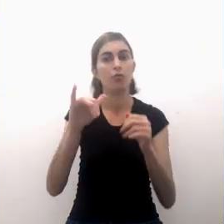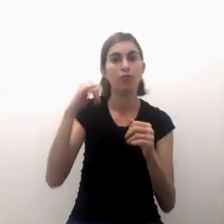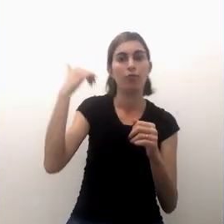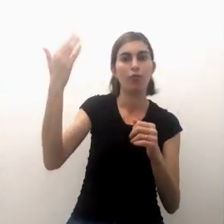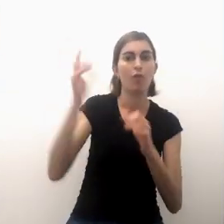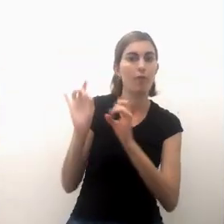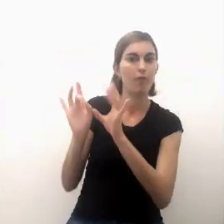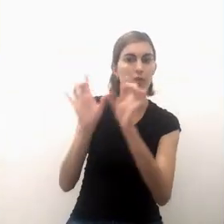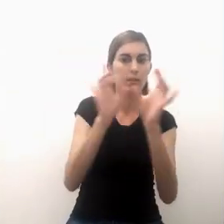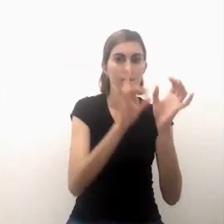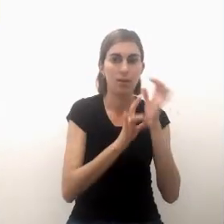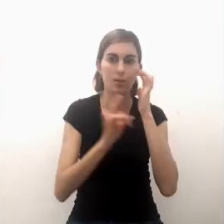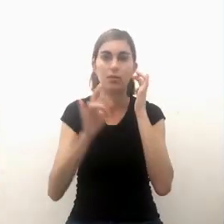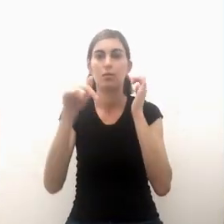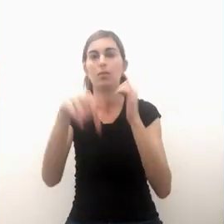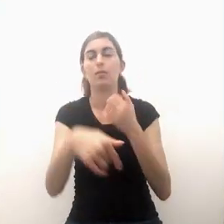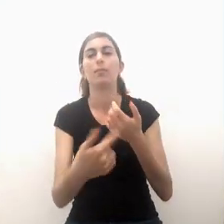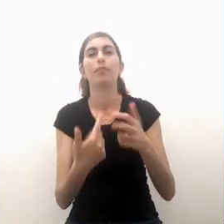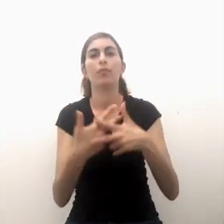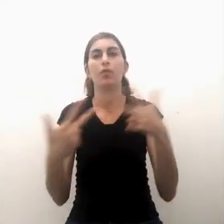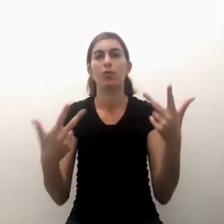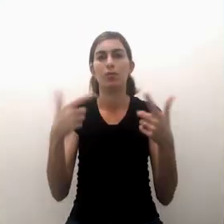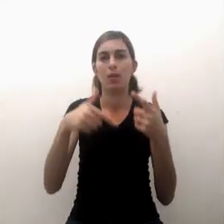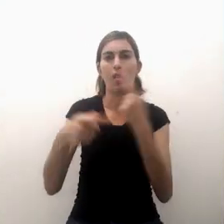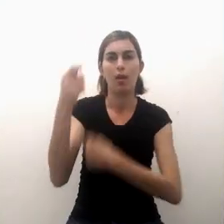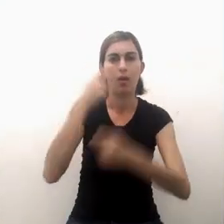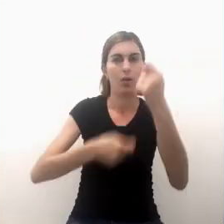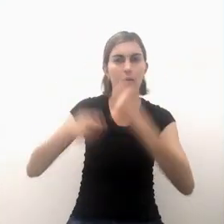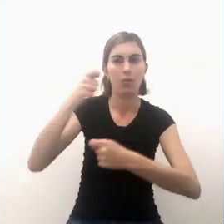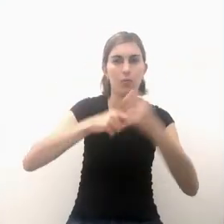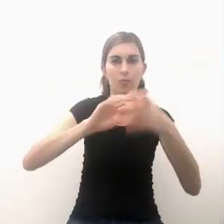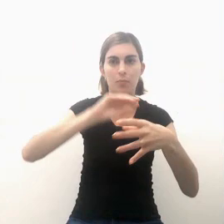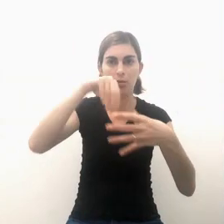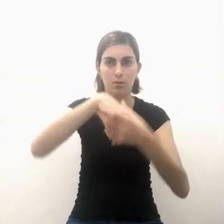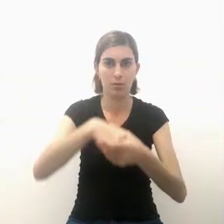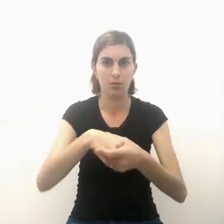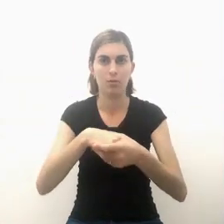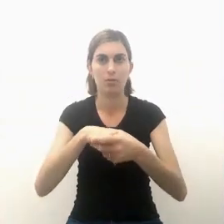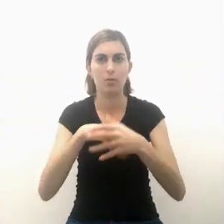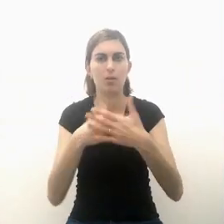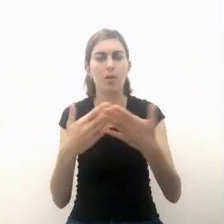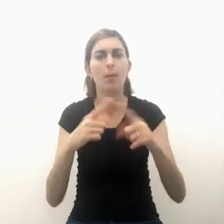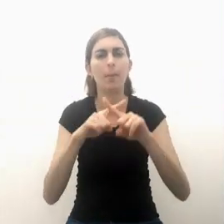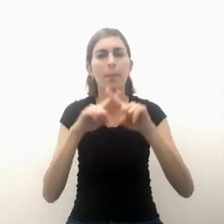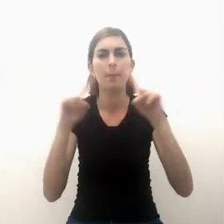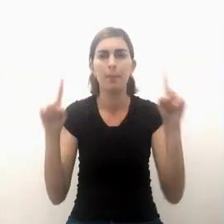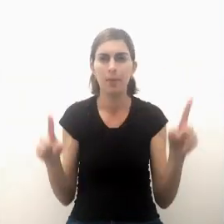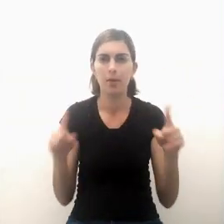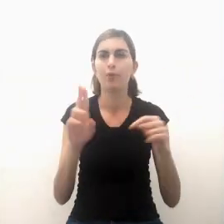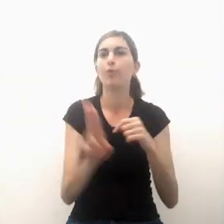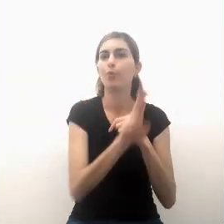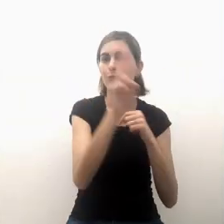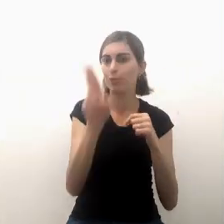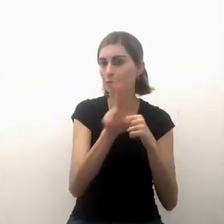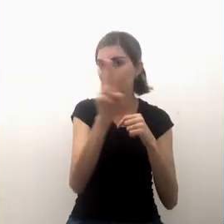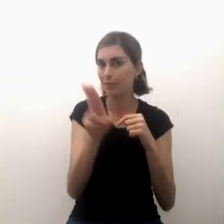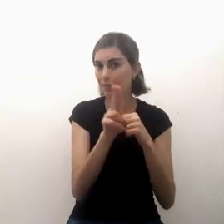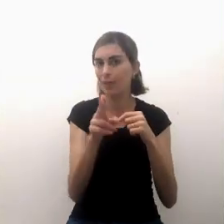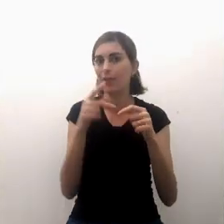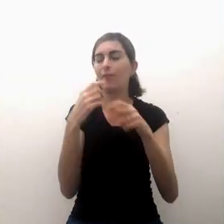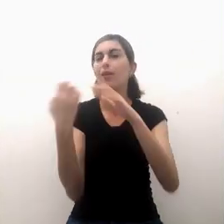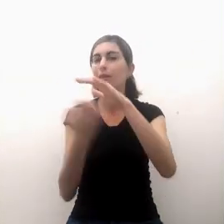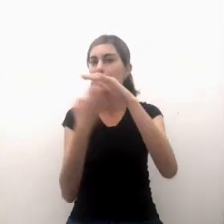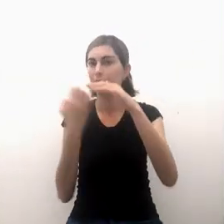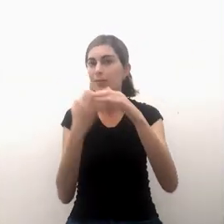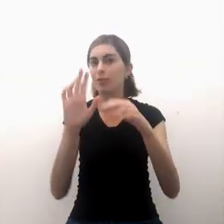né, vendessem os seus produtos na sua economia interna, tá? mas usava os produtos das